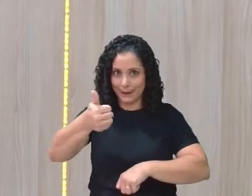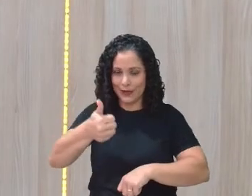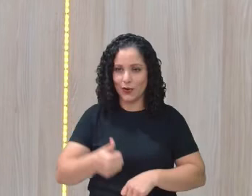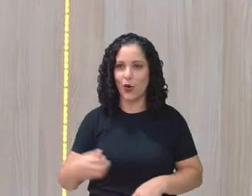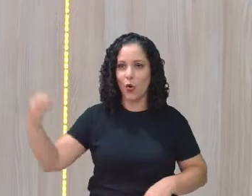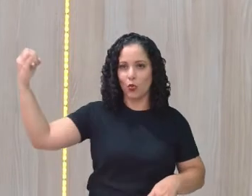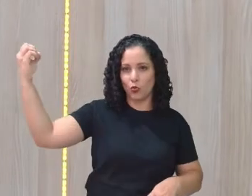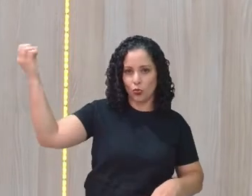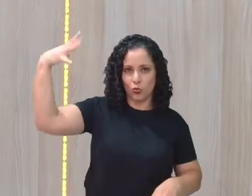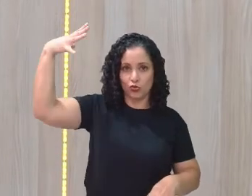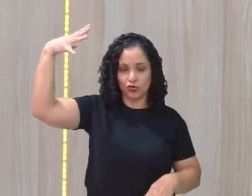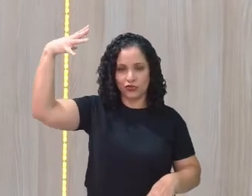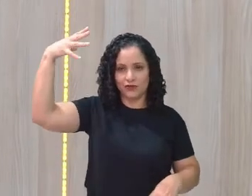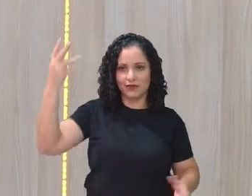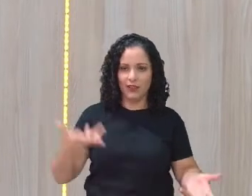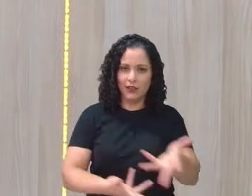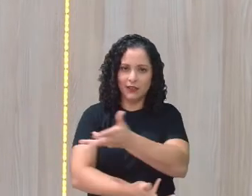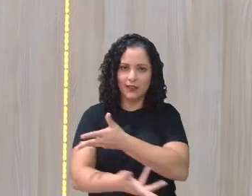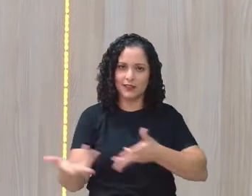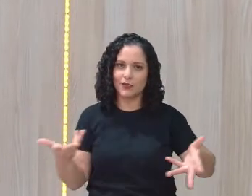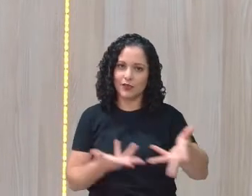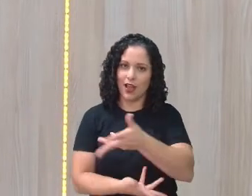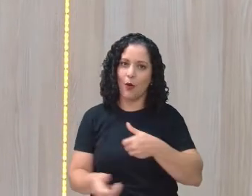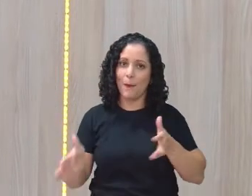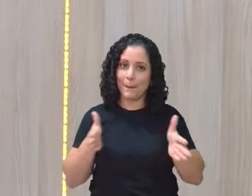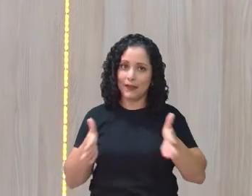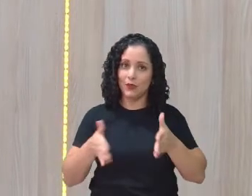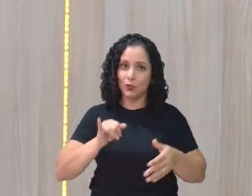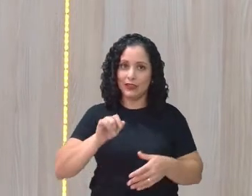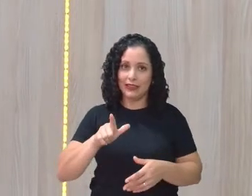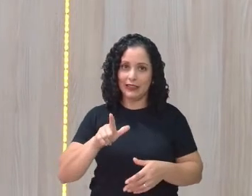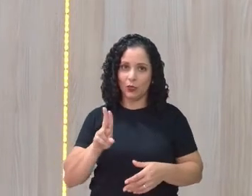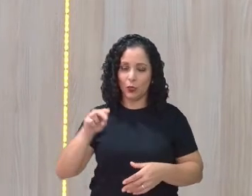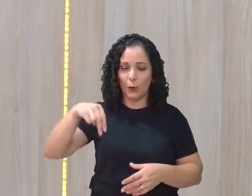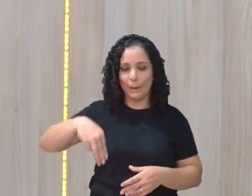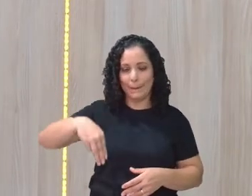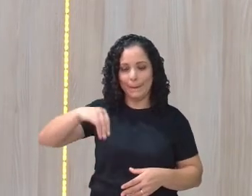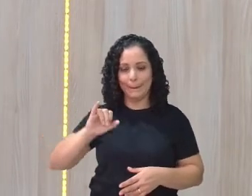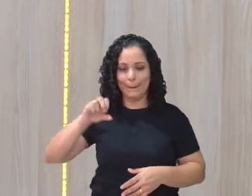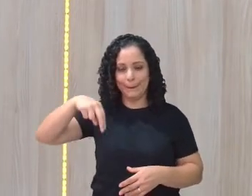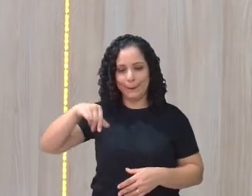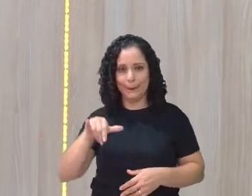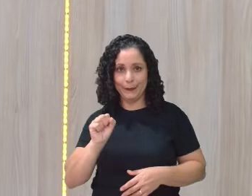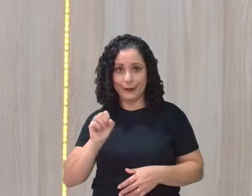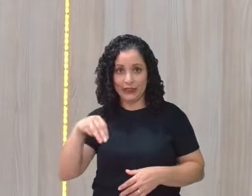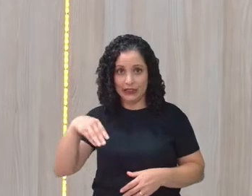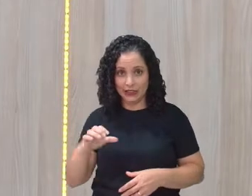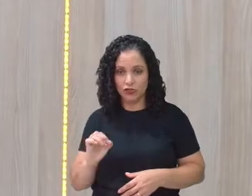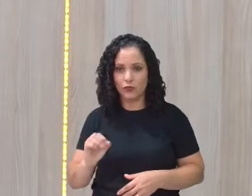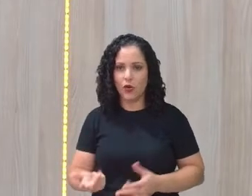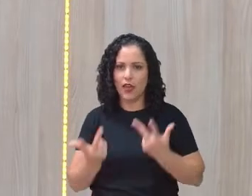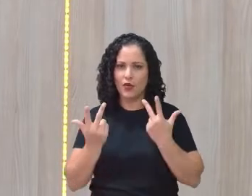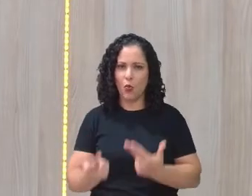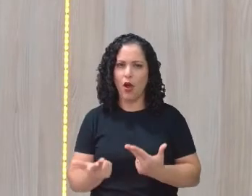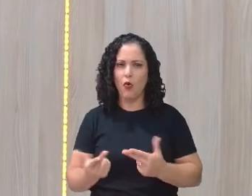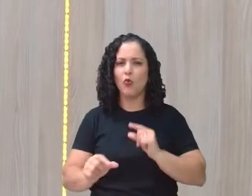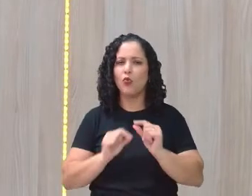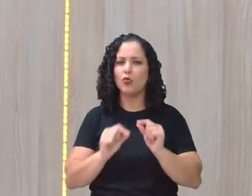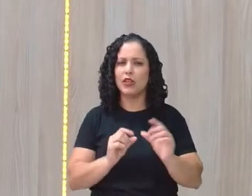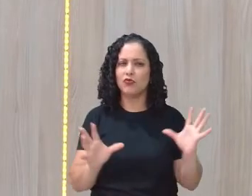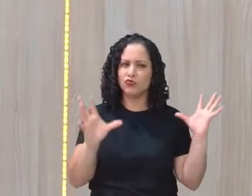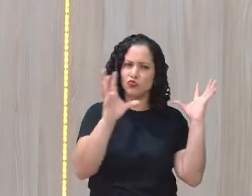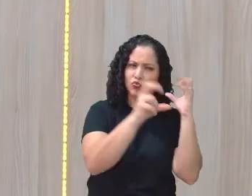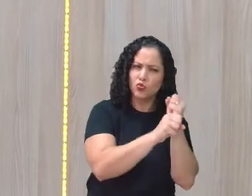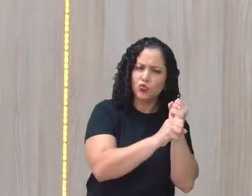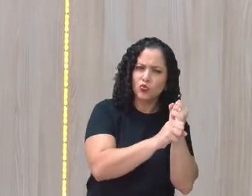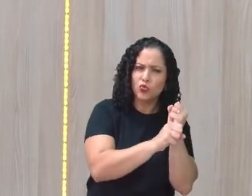luz para relacionar ao iluminismo, né? E igual à razão, escuridão relacionada às